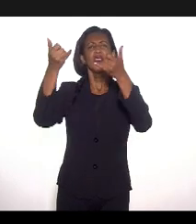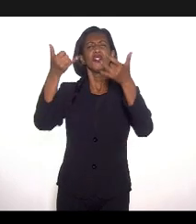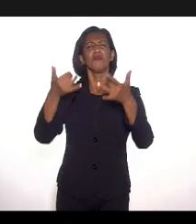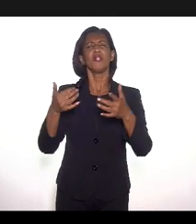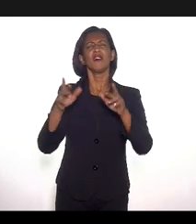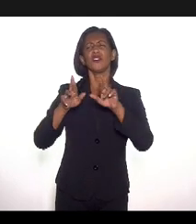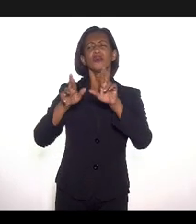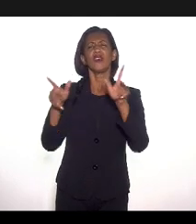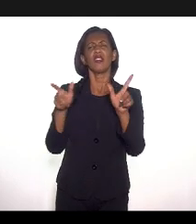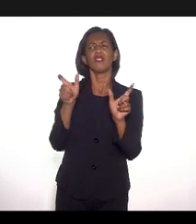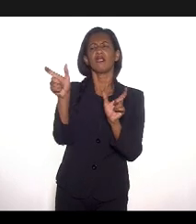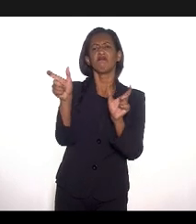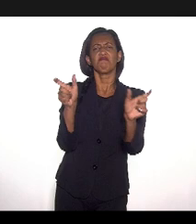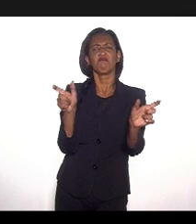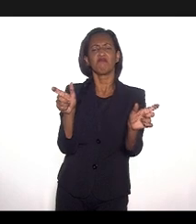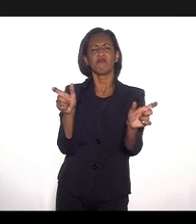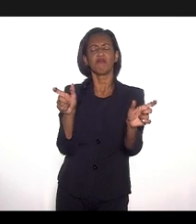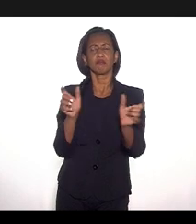diferença.